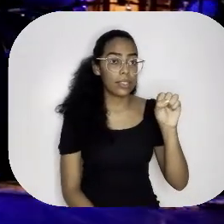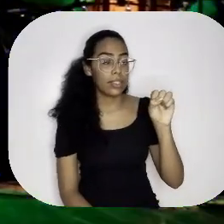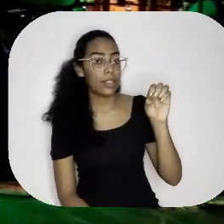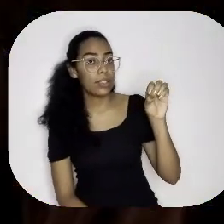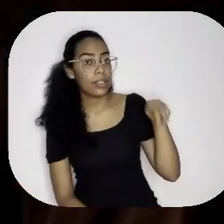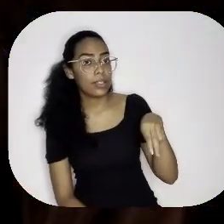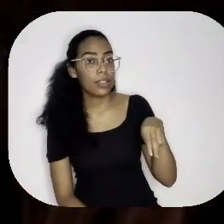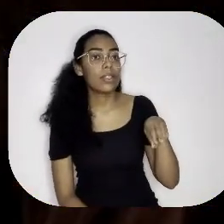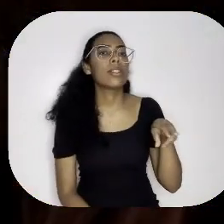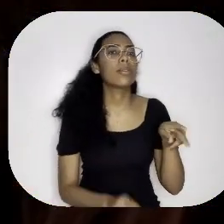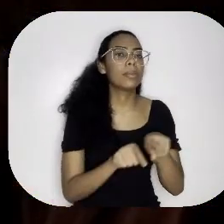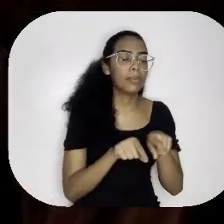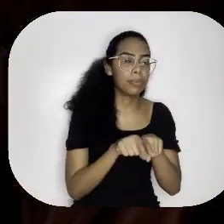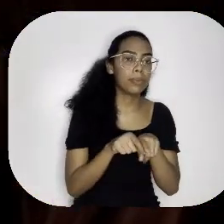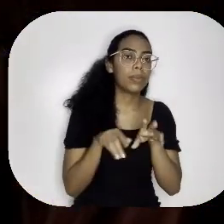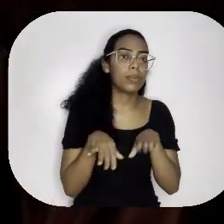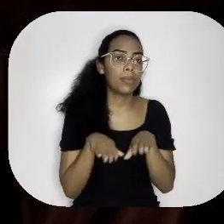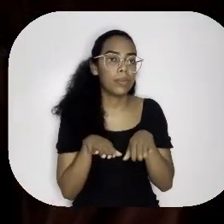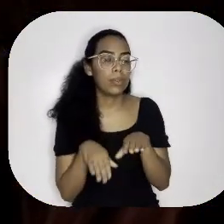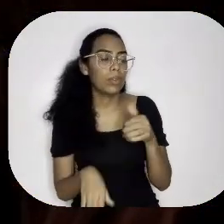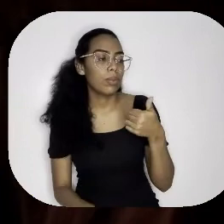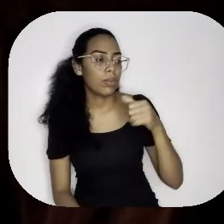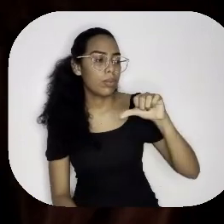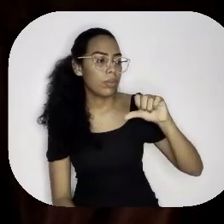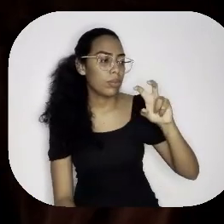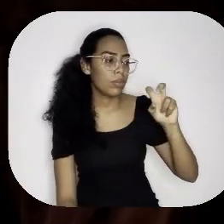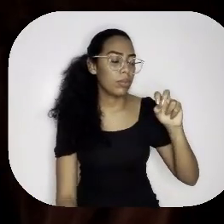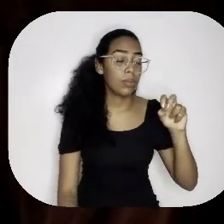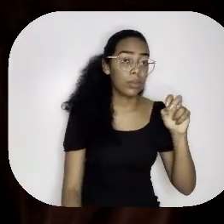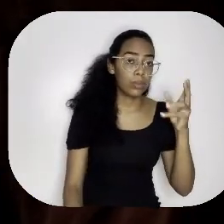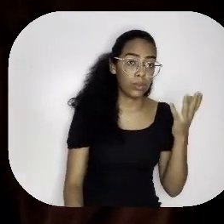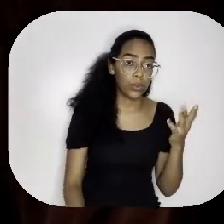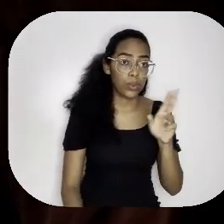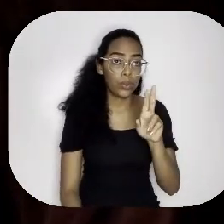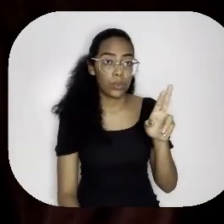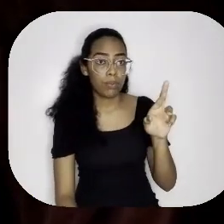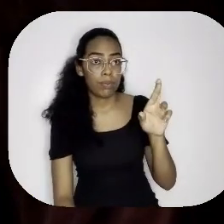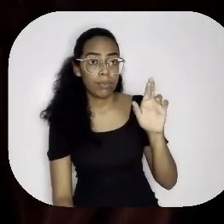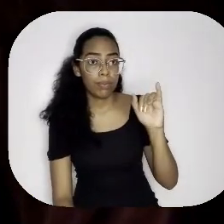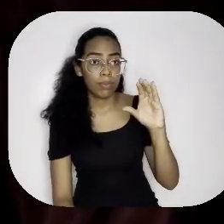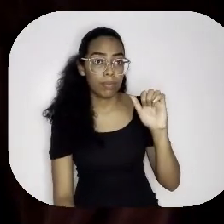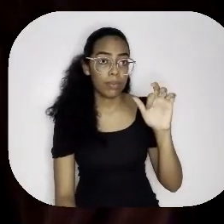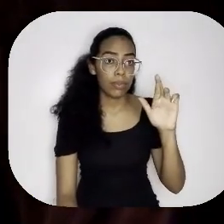Também toca bateria na banda Prata 950, quando a gente faz o show relicário de canções. Ricardo Pinheiro!